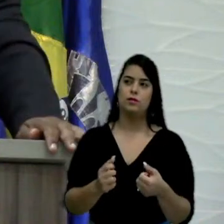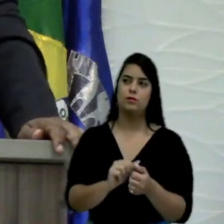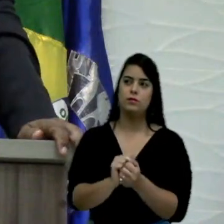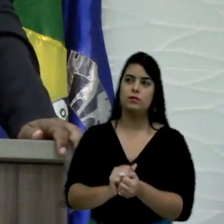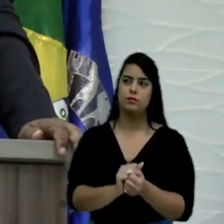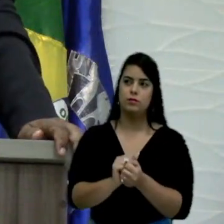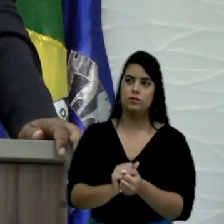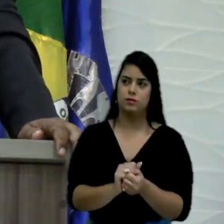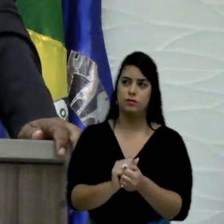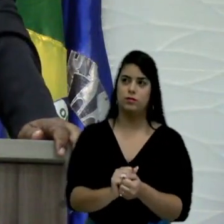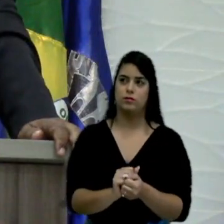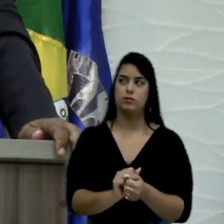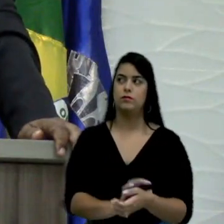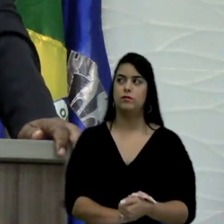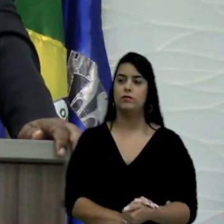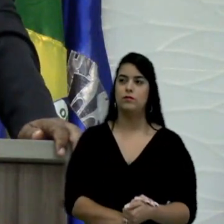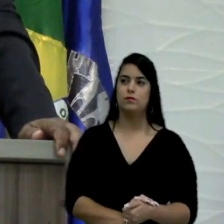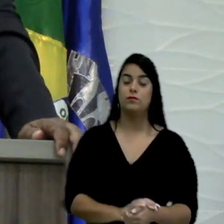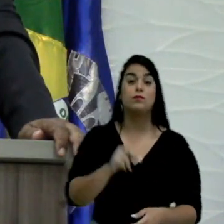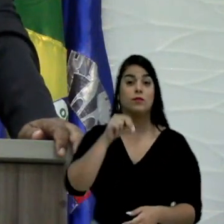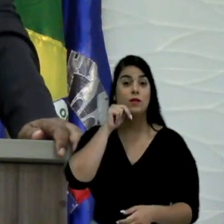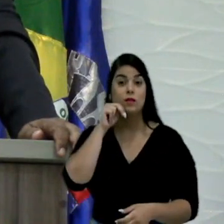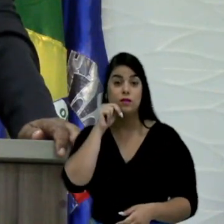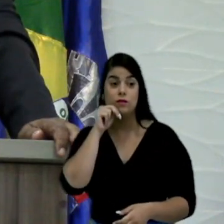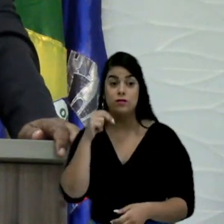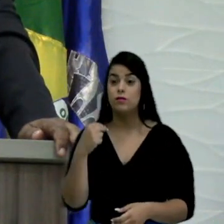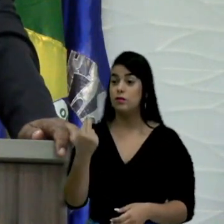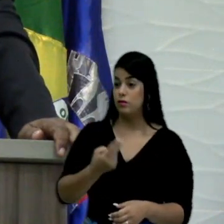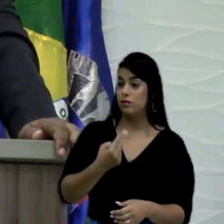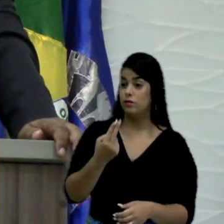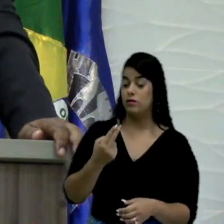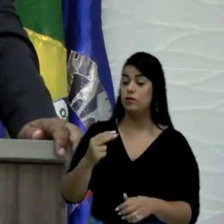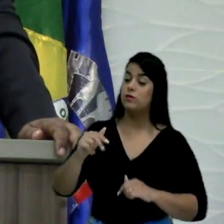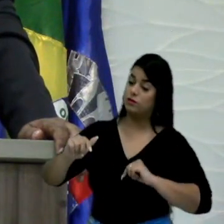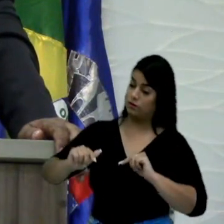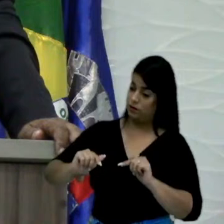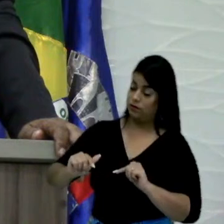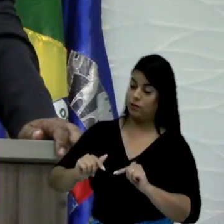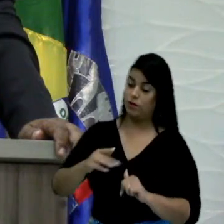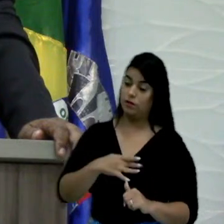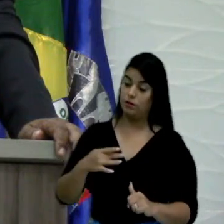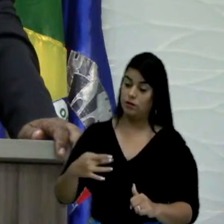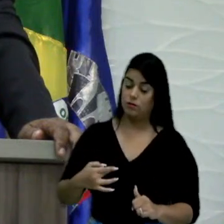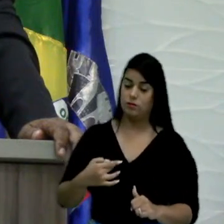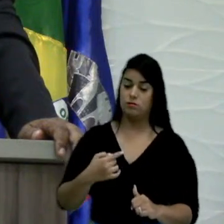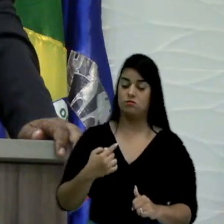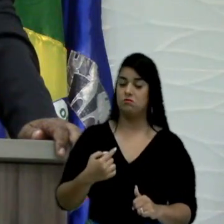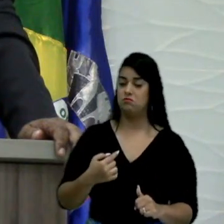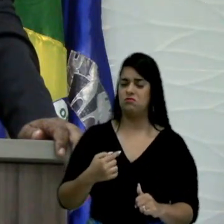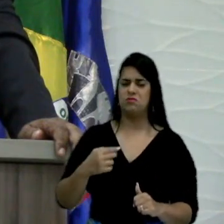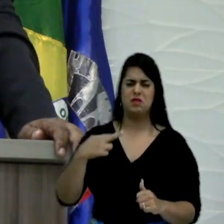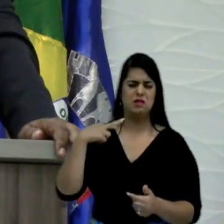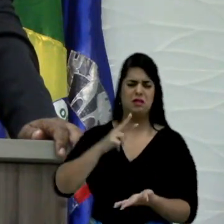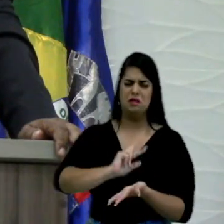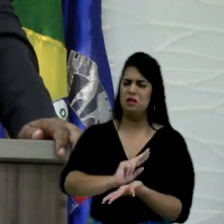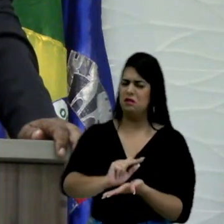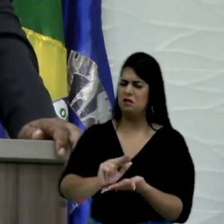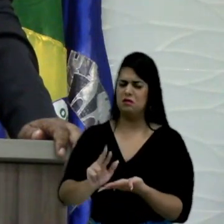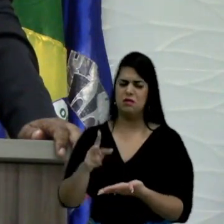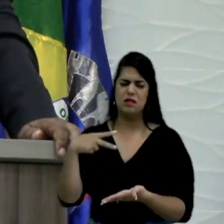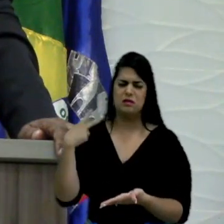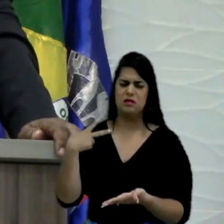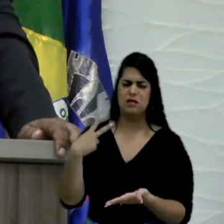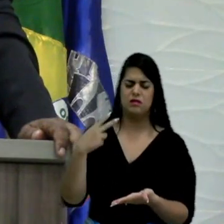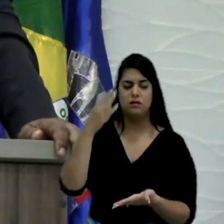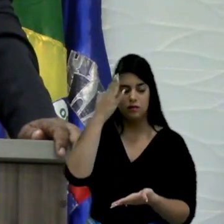falar. Nilton, a gente quando trabalha na saúde, que nem só eu não, você, Ciriclei, Diogo e muitos, nós sabemos